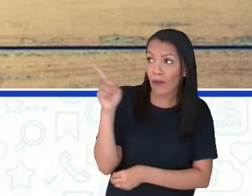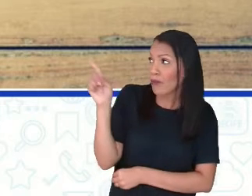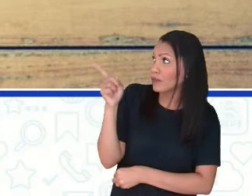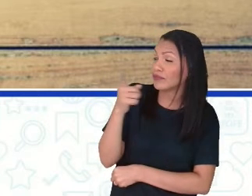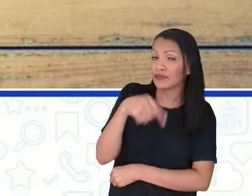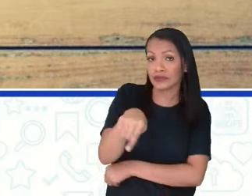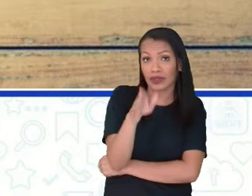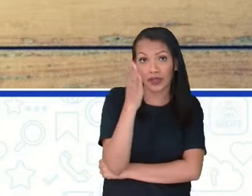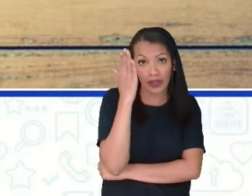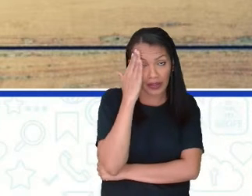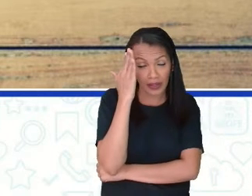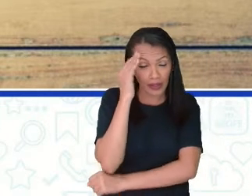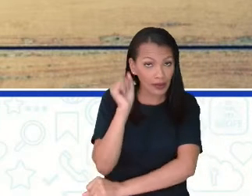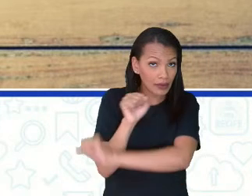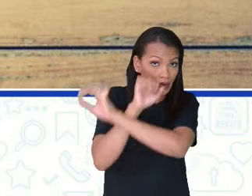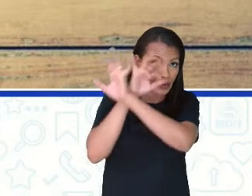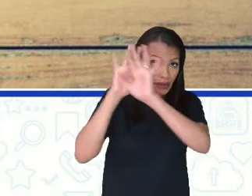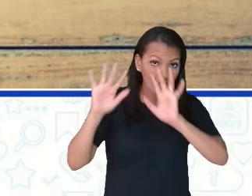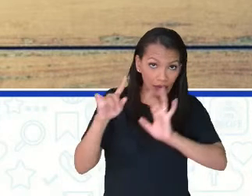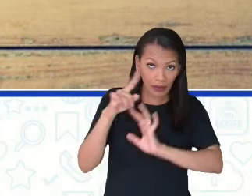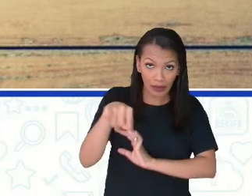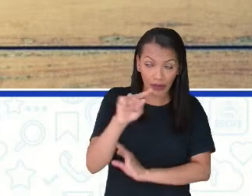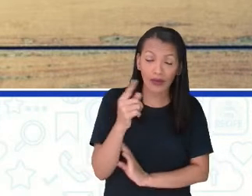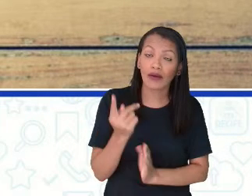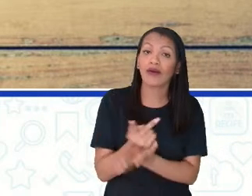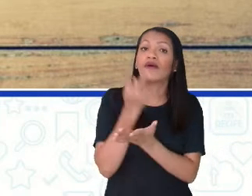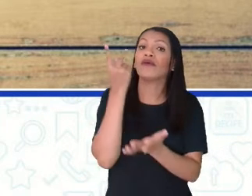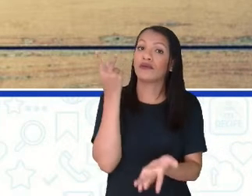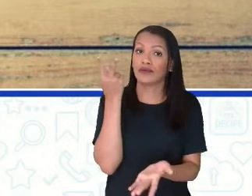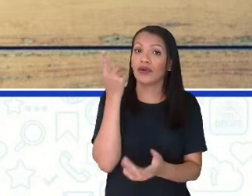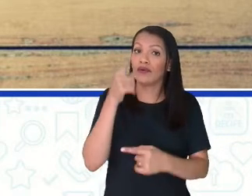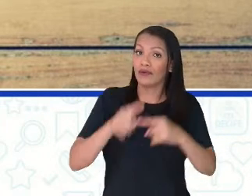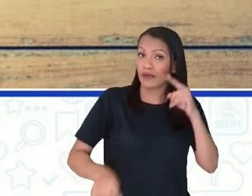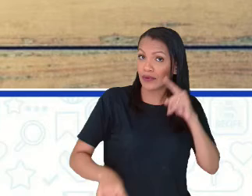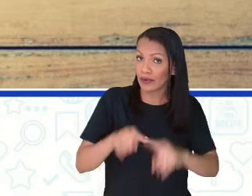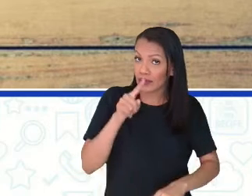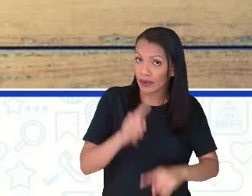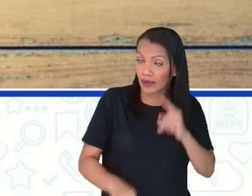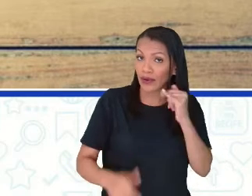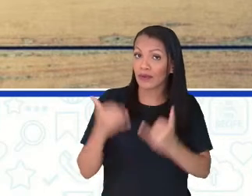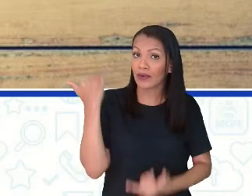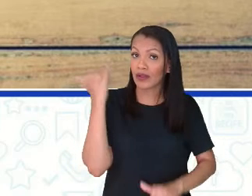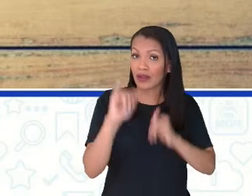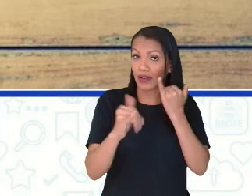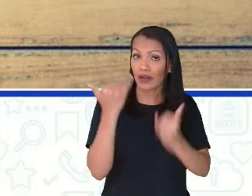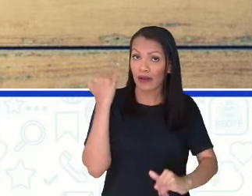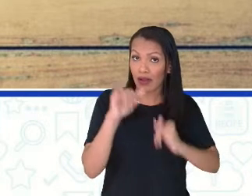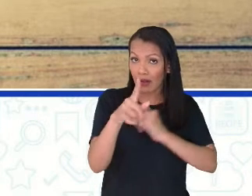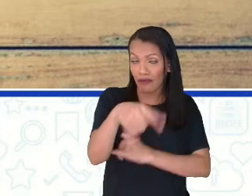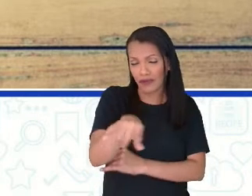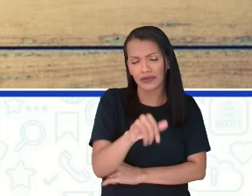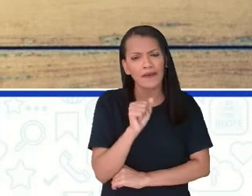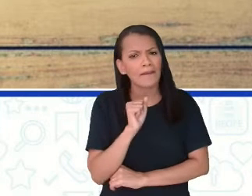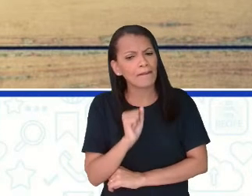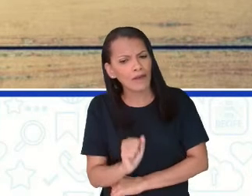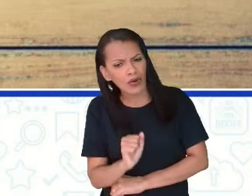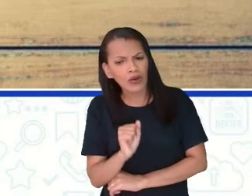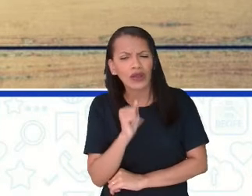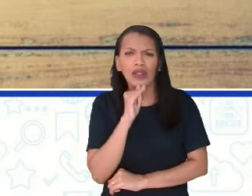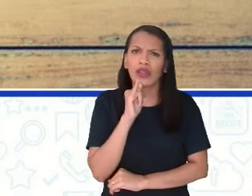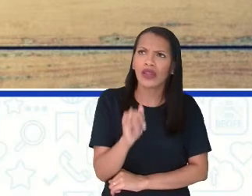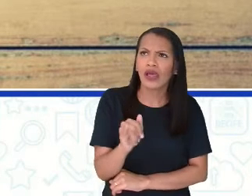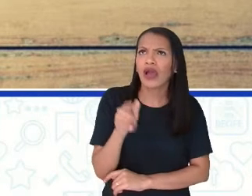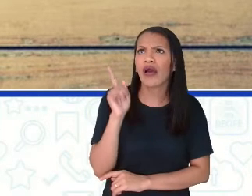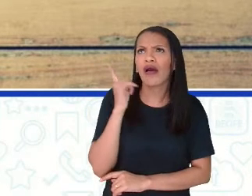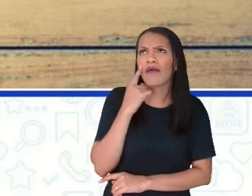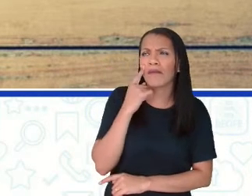como é que isso vai acontecer. E vejam que eu estou trazendo instrumentos de laboratório. Alguns de vocês podem dizer assim, professora,